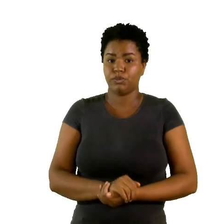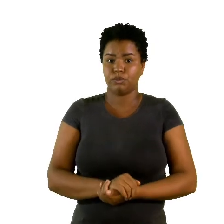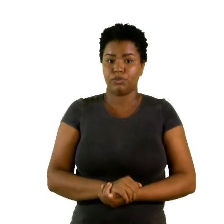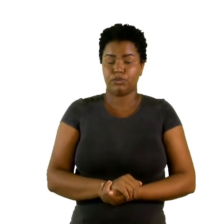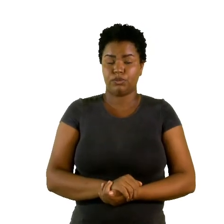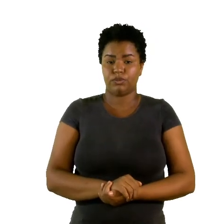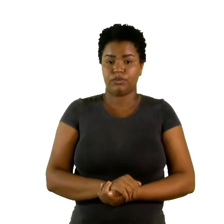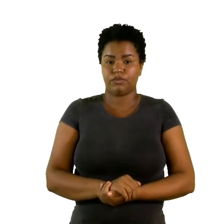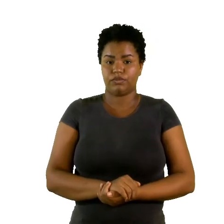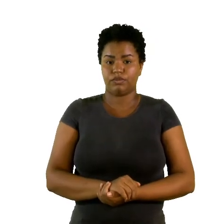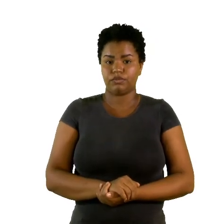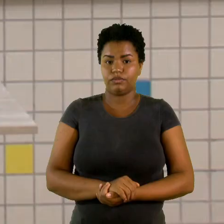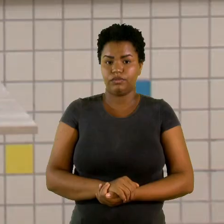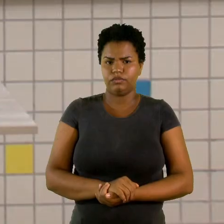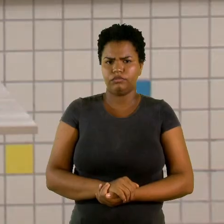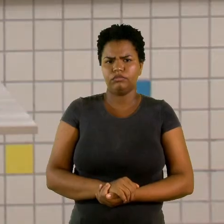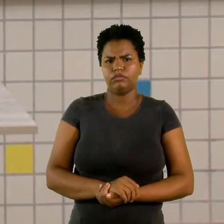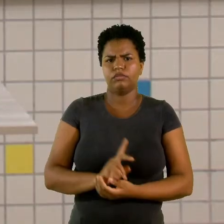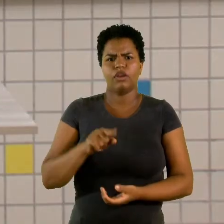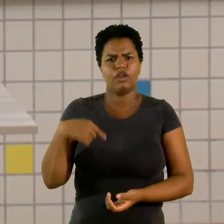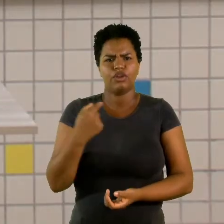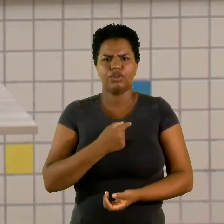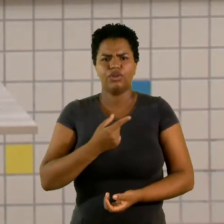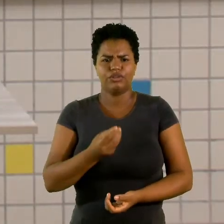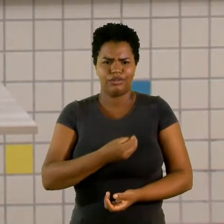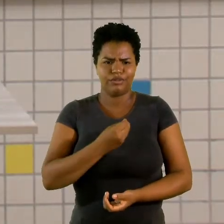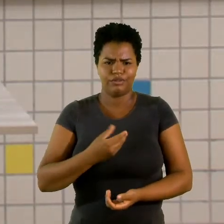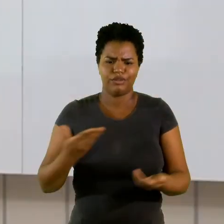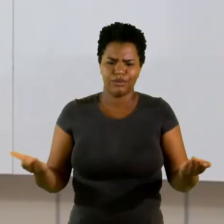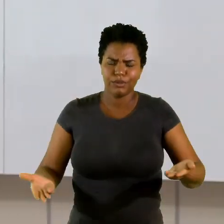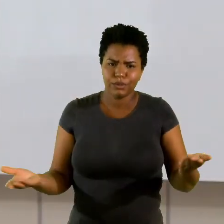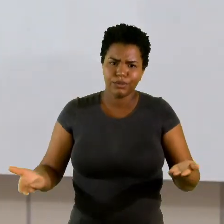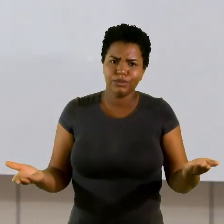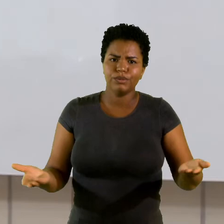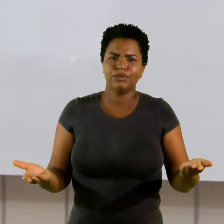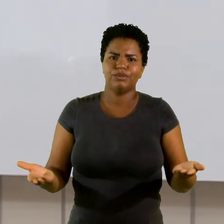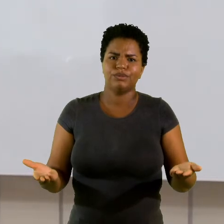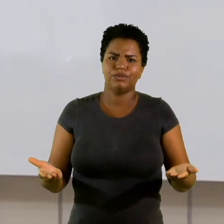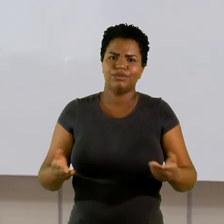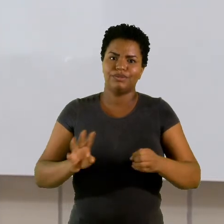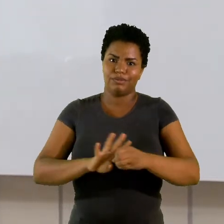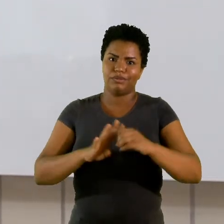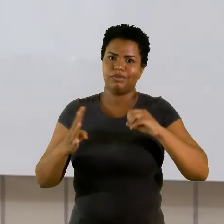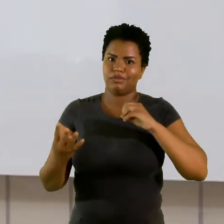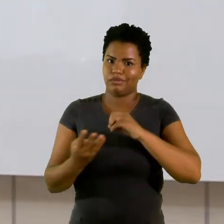que estamos convivendo hoje aqui, essa pandemia, né?